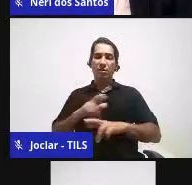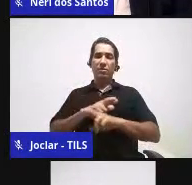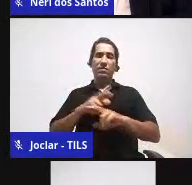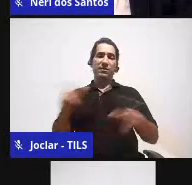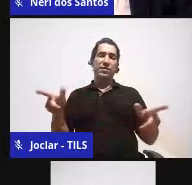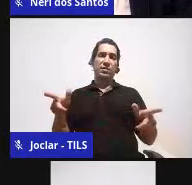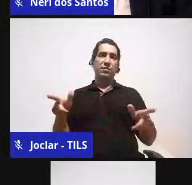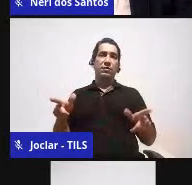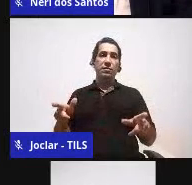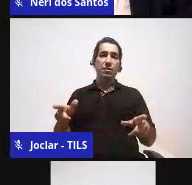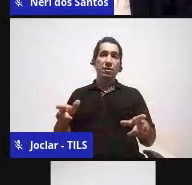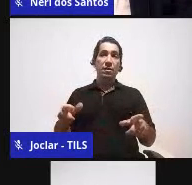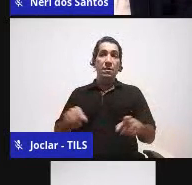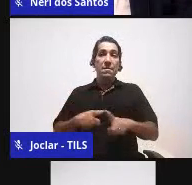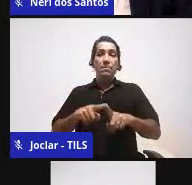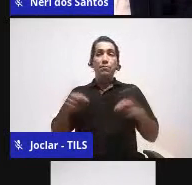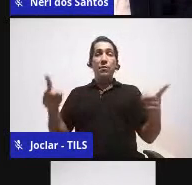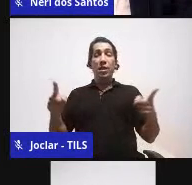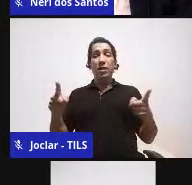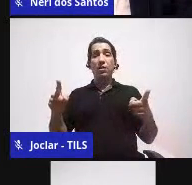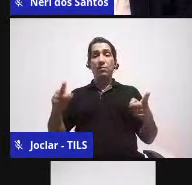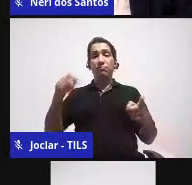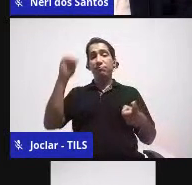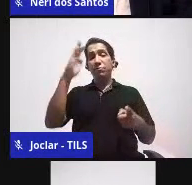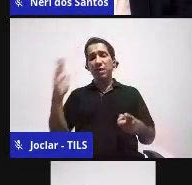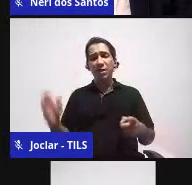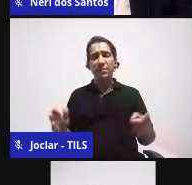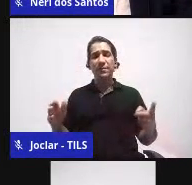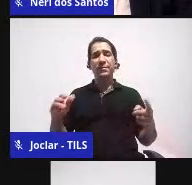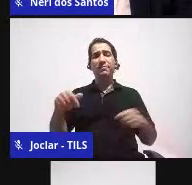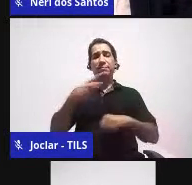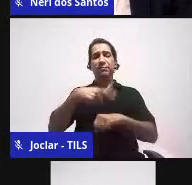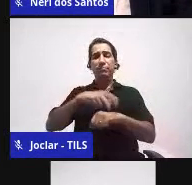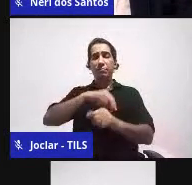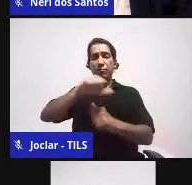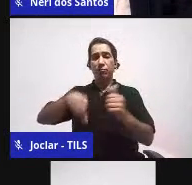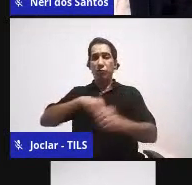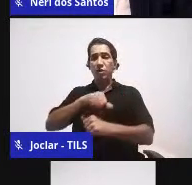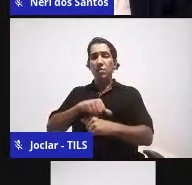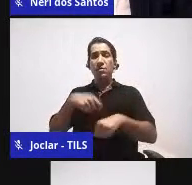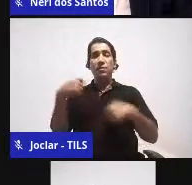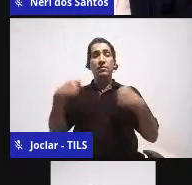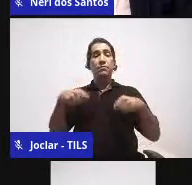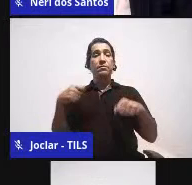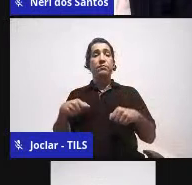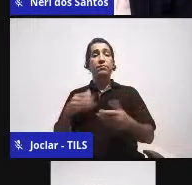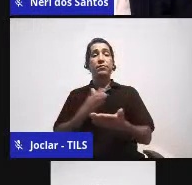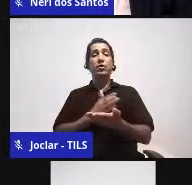Então, eu concordo com o professor Neri quando ele fala dessa... Se a gente